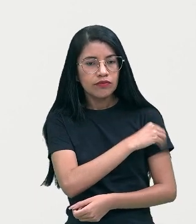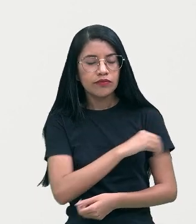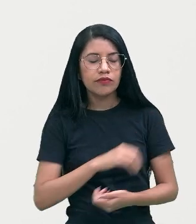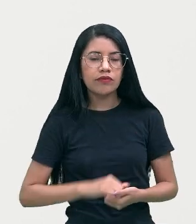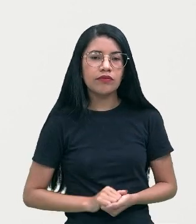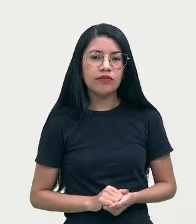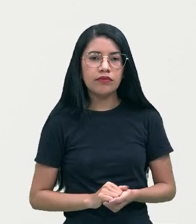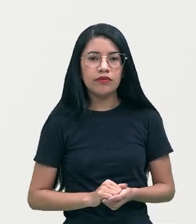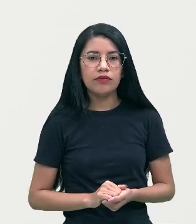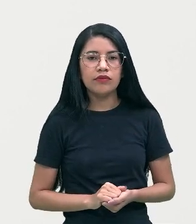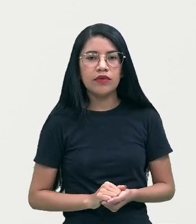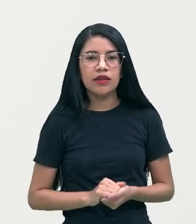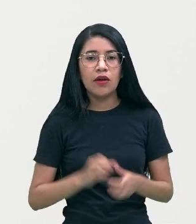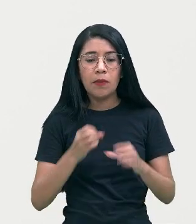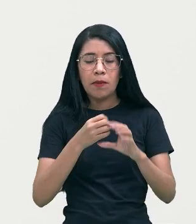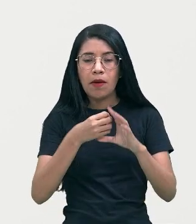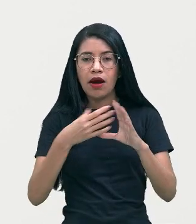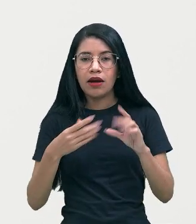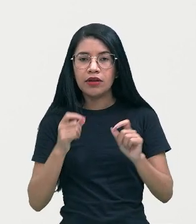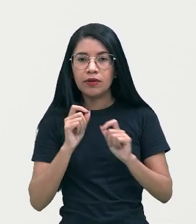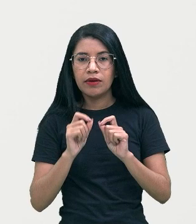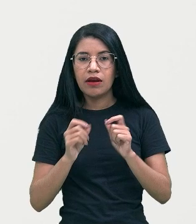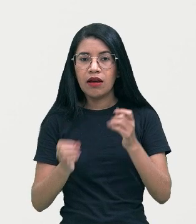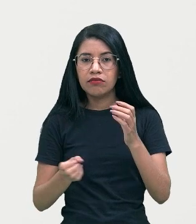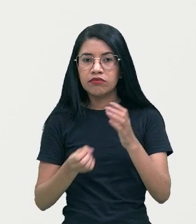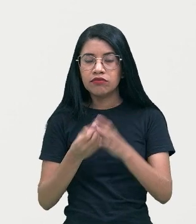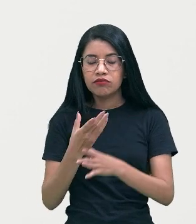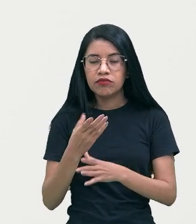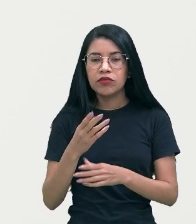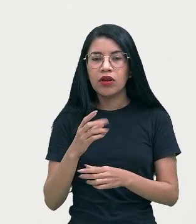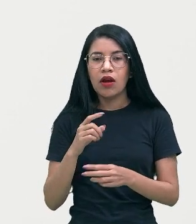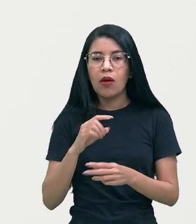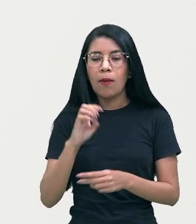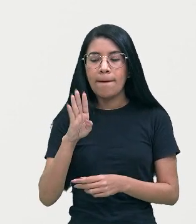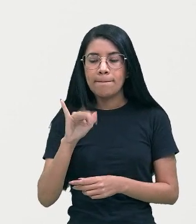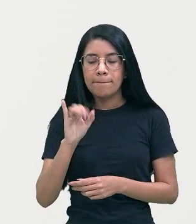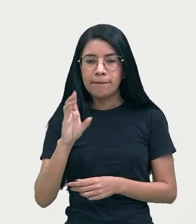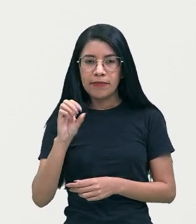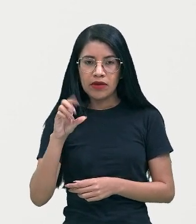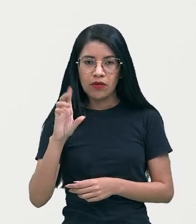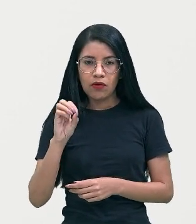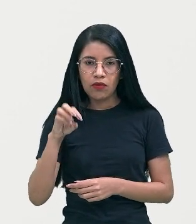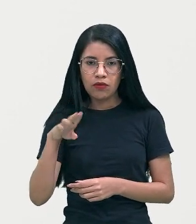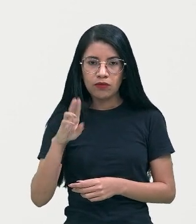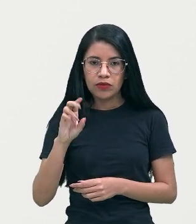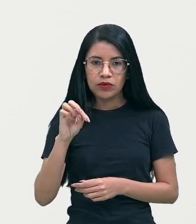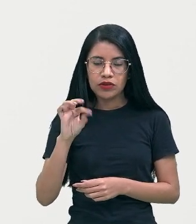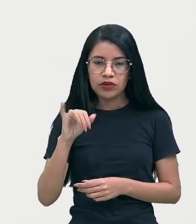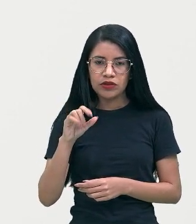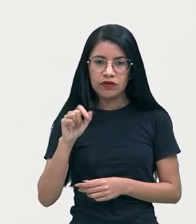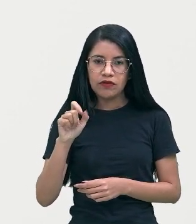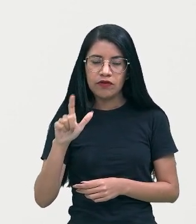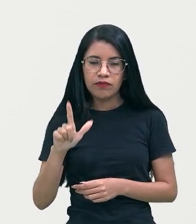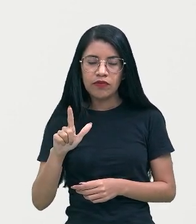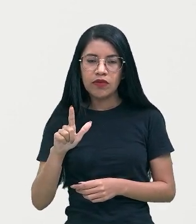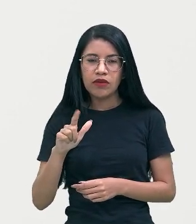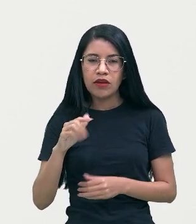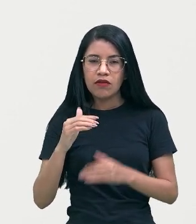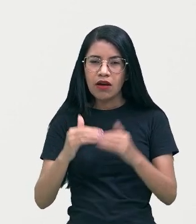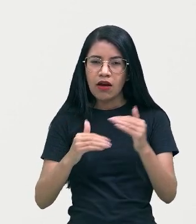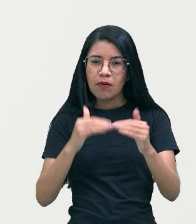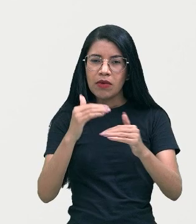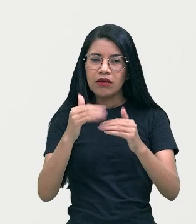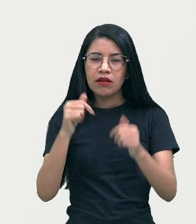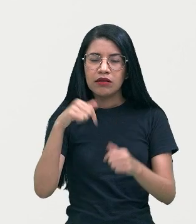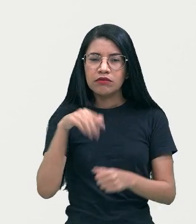e o etanol caracterizam a produção de biocombustíveis no Brasil, que vem crescendo muito nos últimos anos. Então, o que